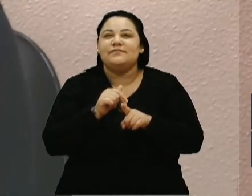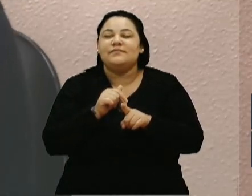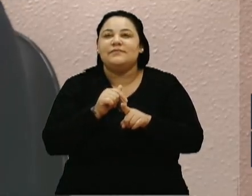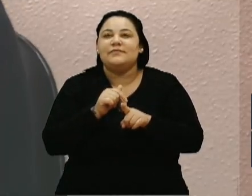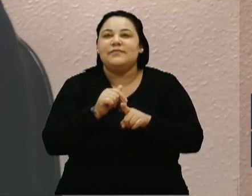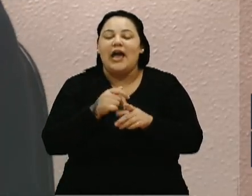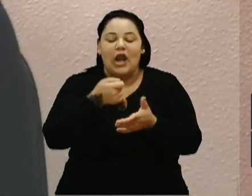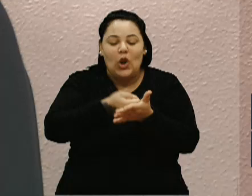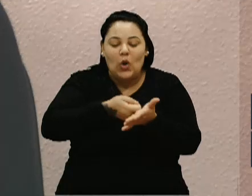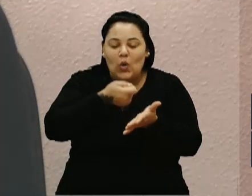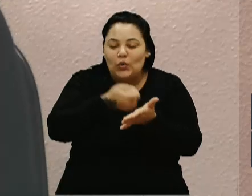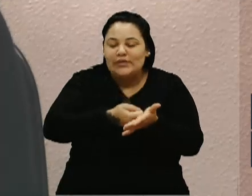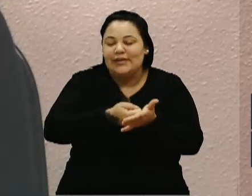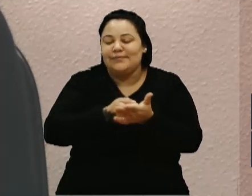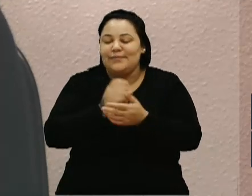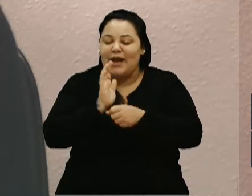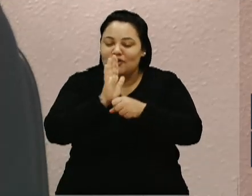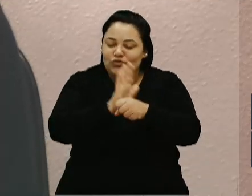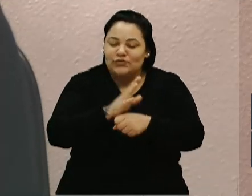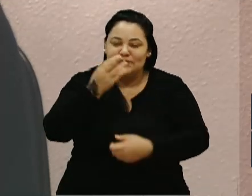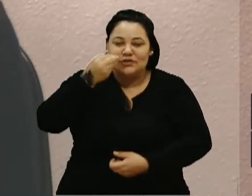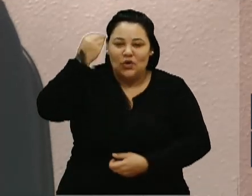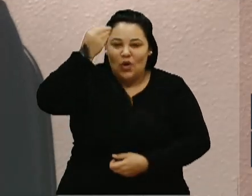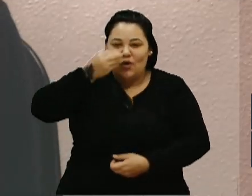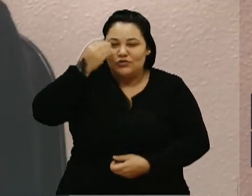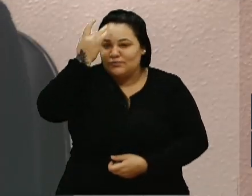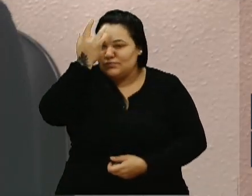antimanicomial e do combate a